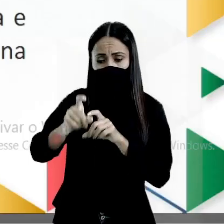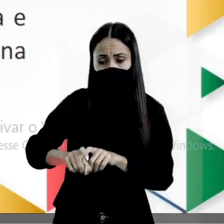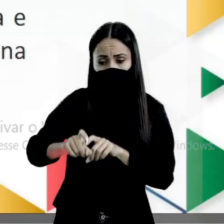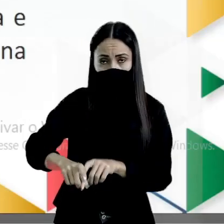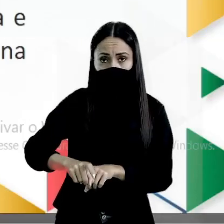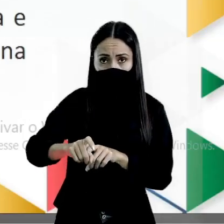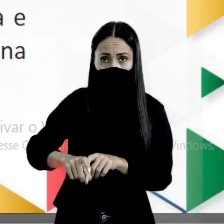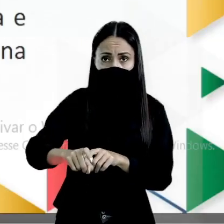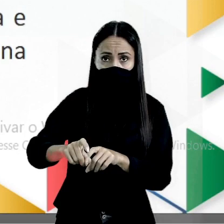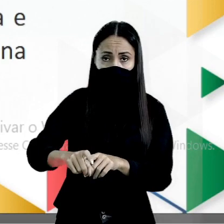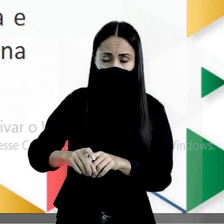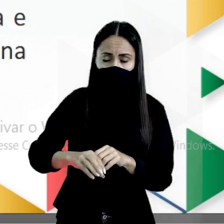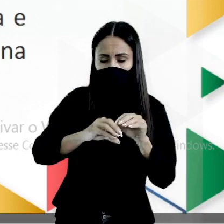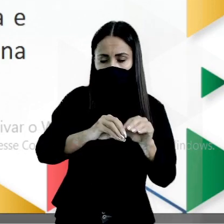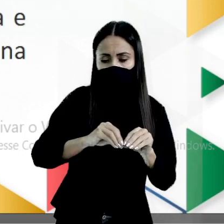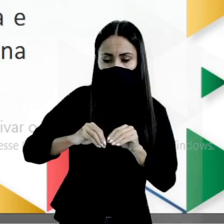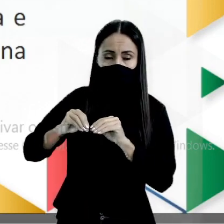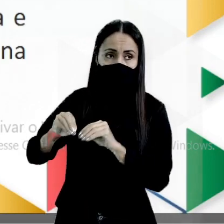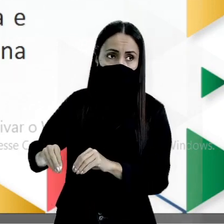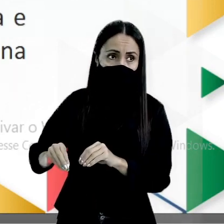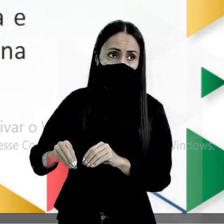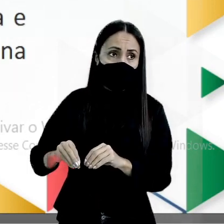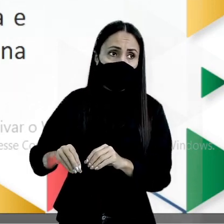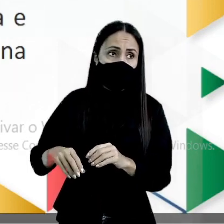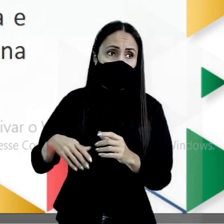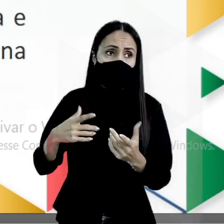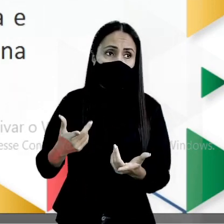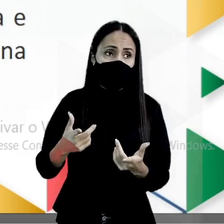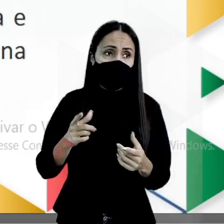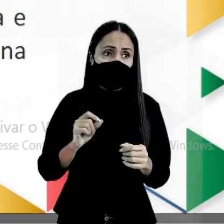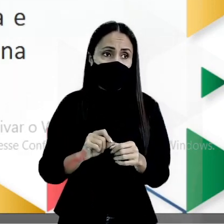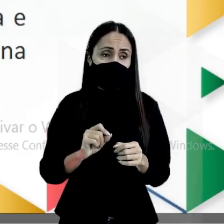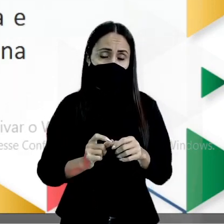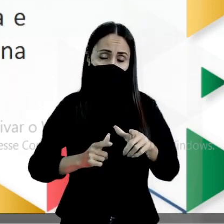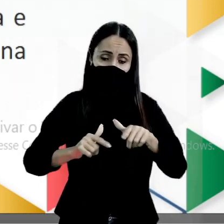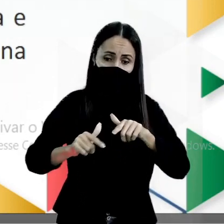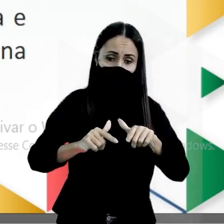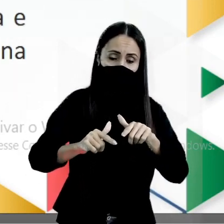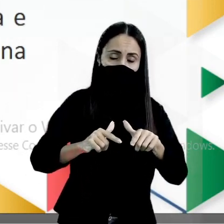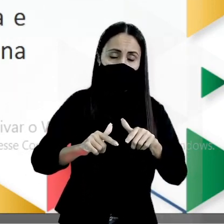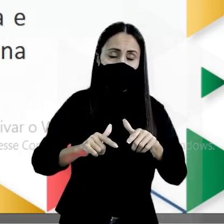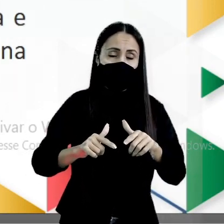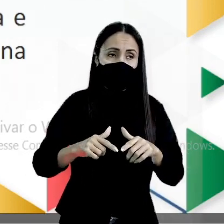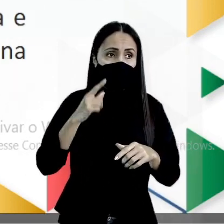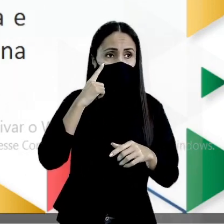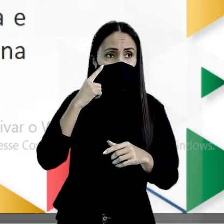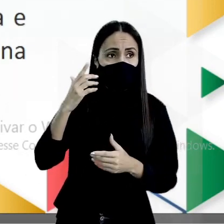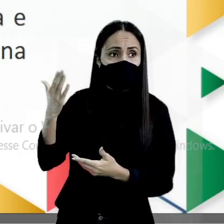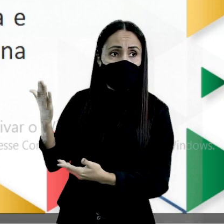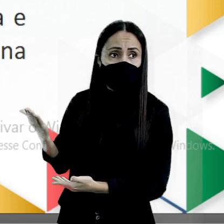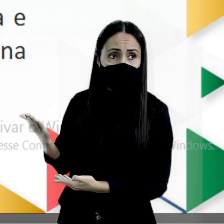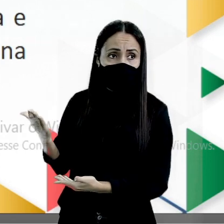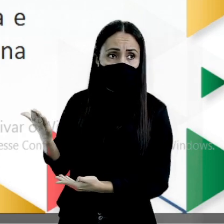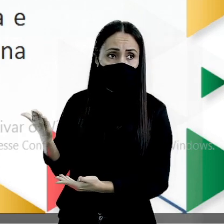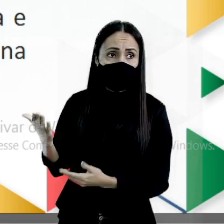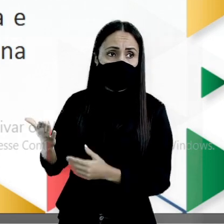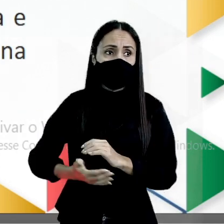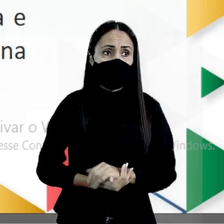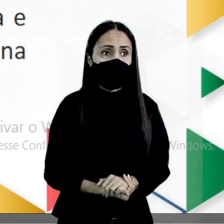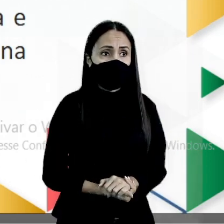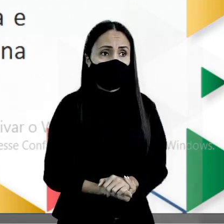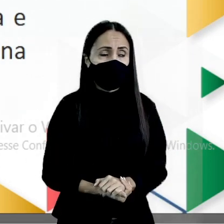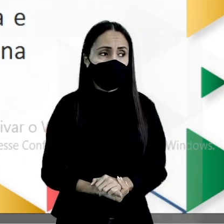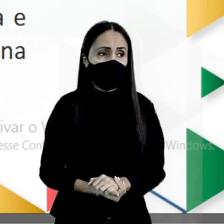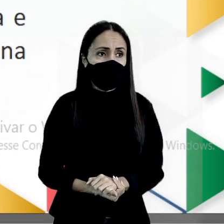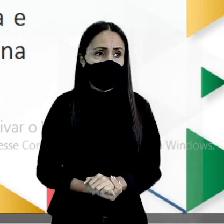terras e essas terras serviam agora para a produção, né? Então, dessas terras seria para cultivo de ovelhas,